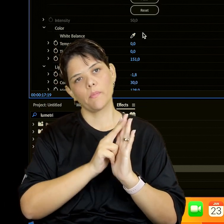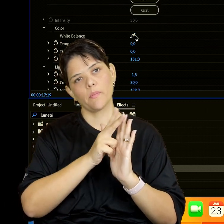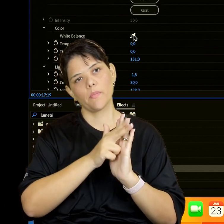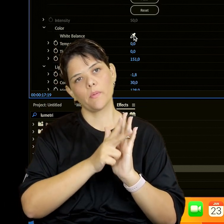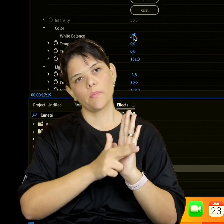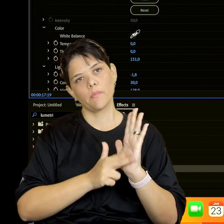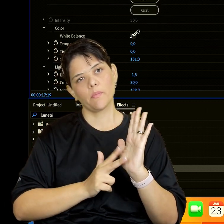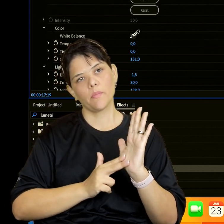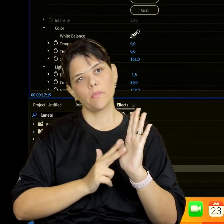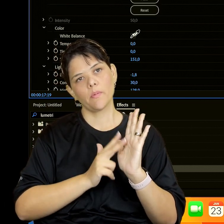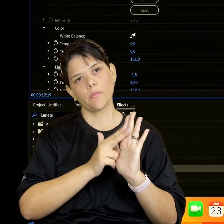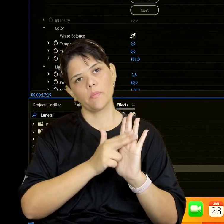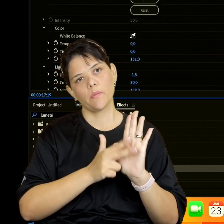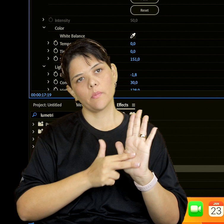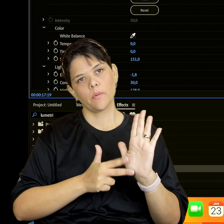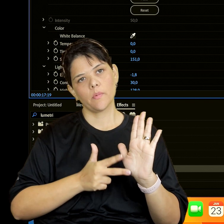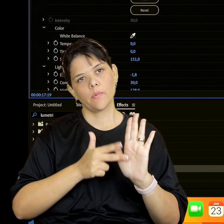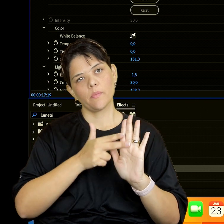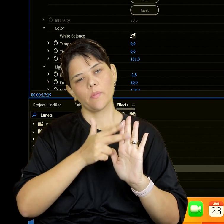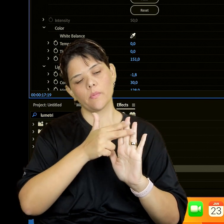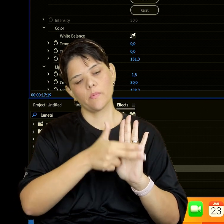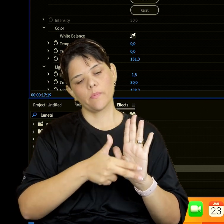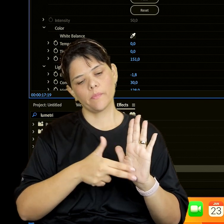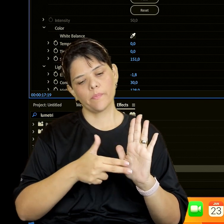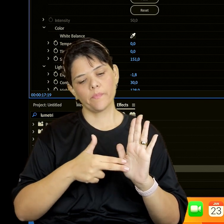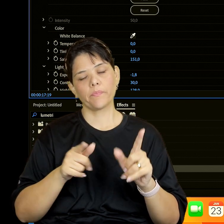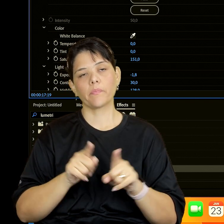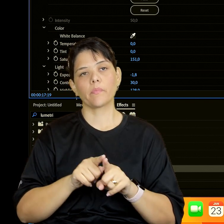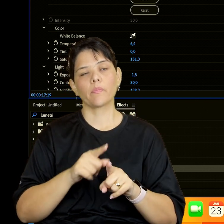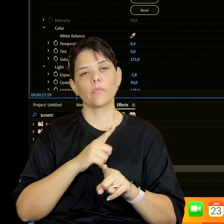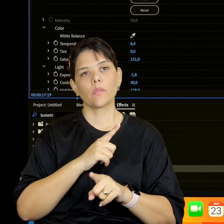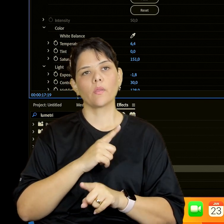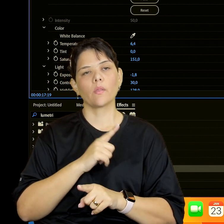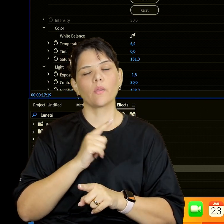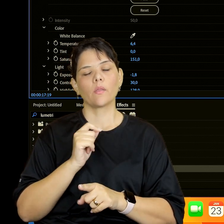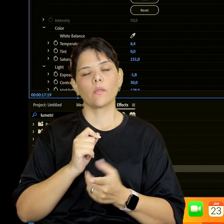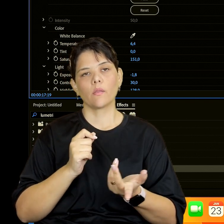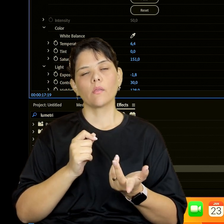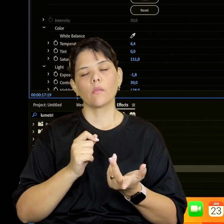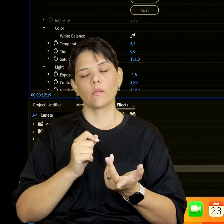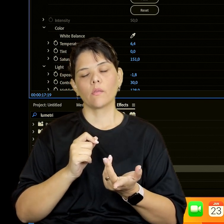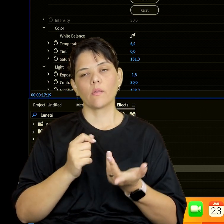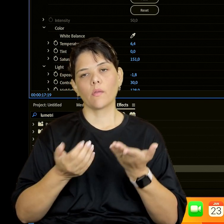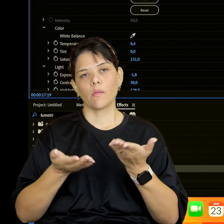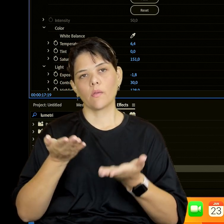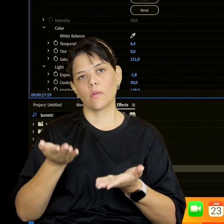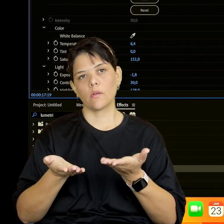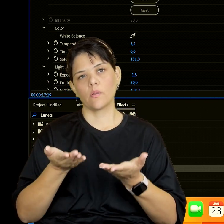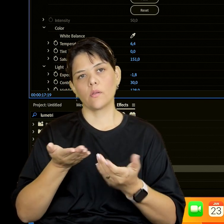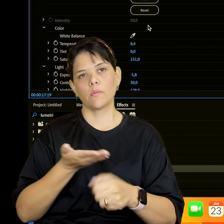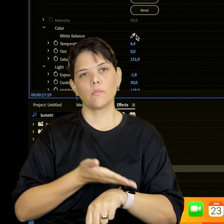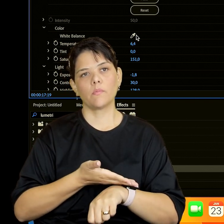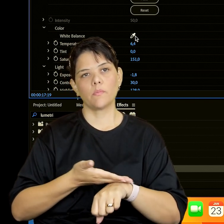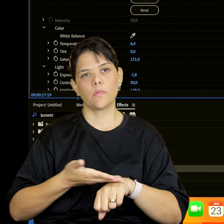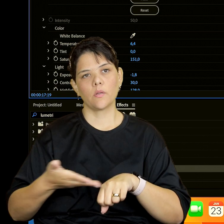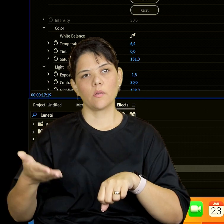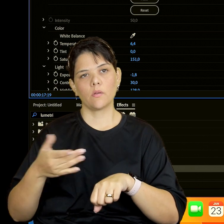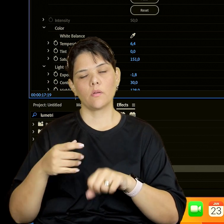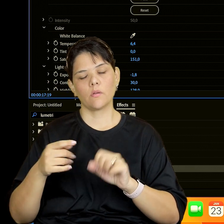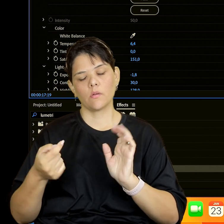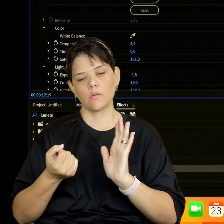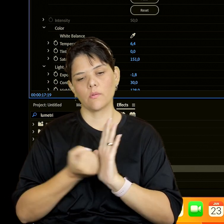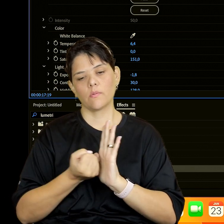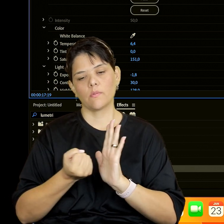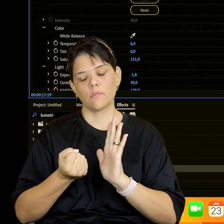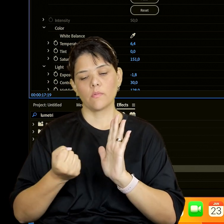Tranquilo? Tem também uma coisa chamada balanço de branco, é importante. Que ele bate as cores com o branco que estava na cena, então você marca a